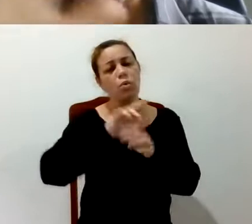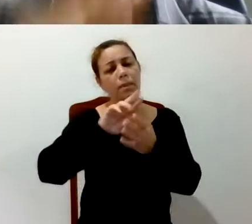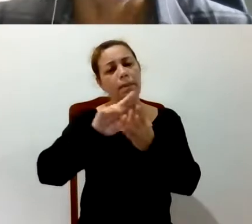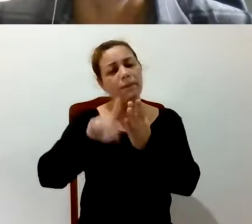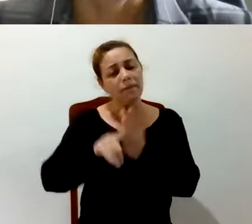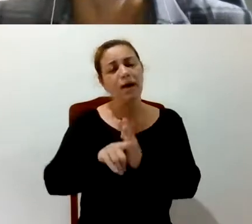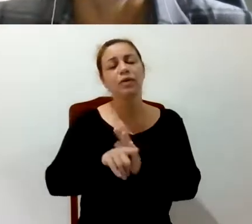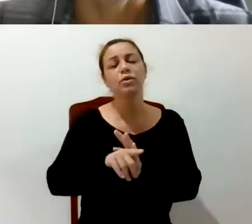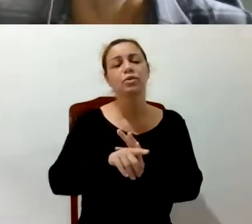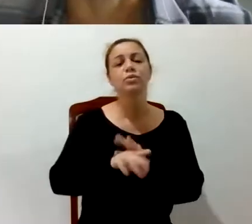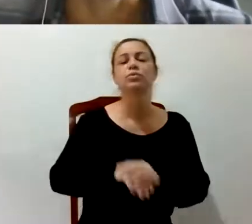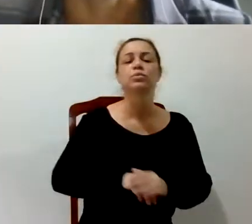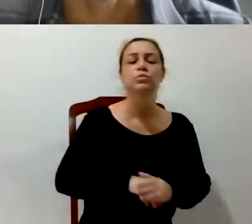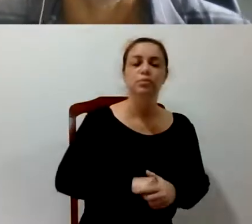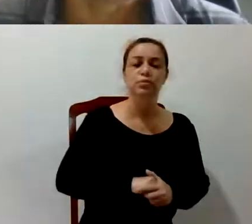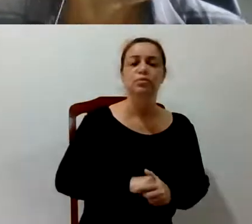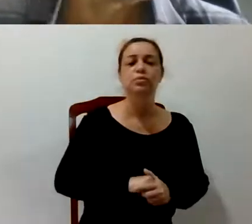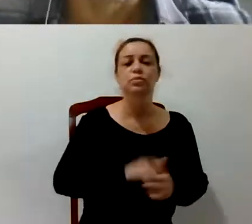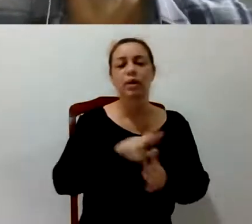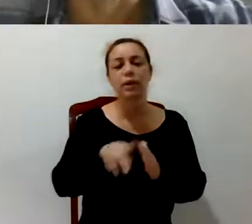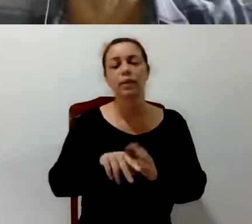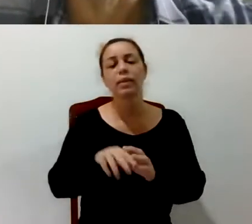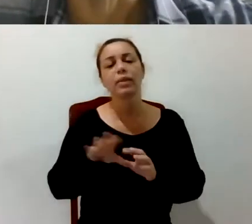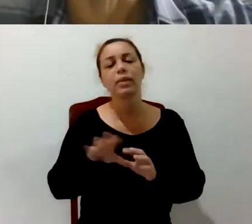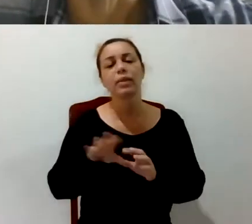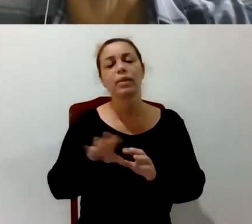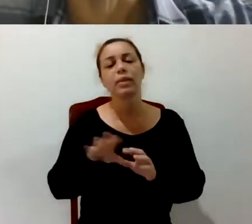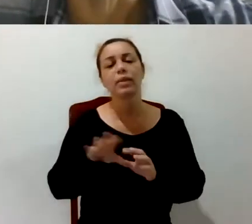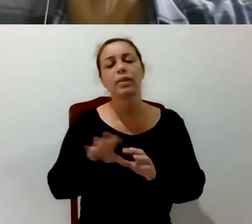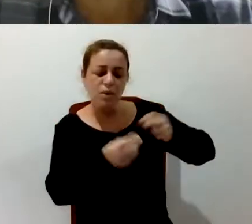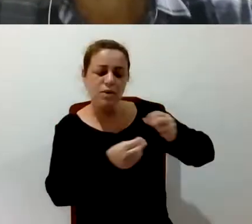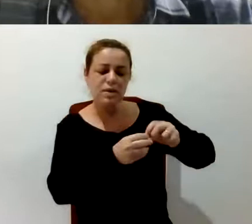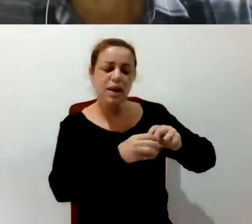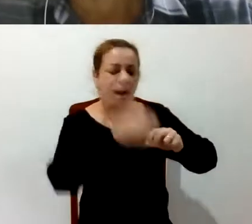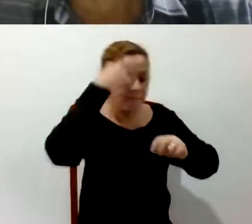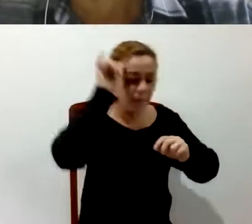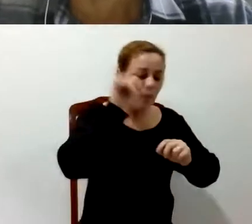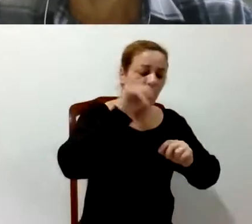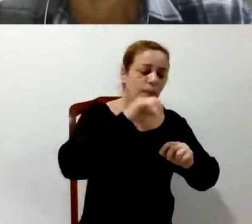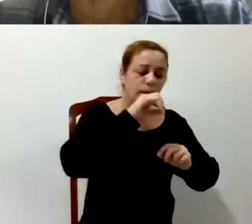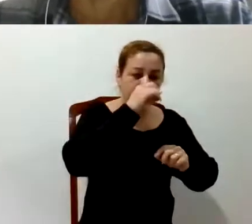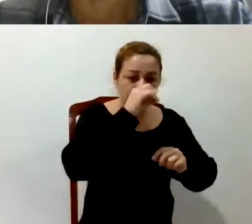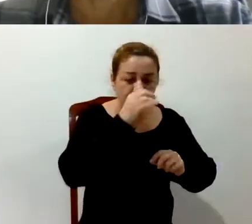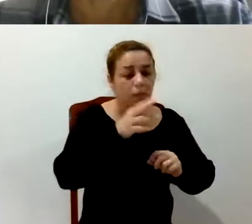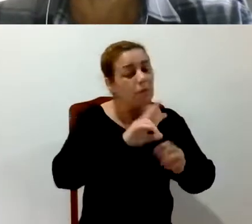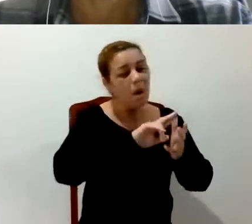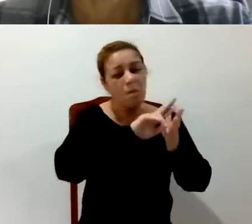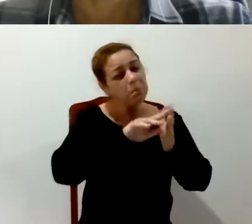lá e saber, né, que tem esses setores e tal, mas nunca entrei, né? Então, assim, é uma estrutura, assim,